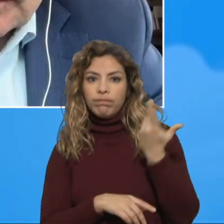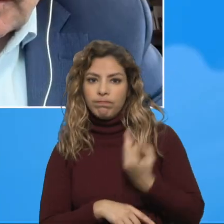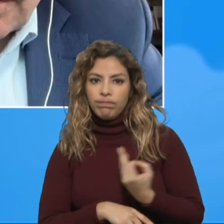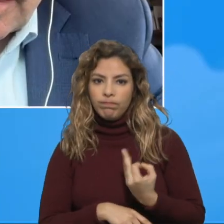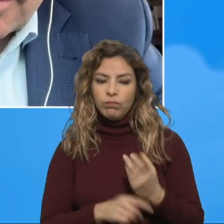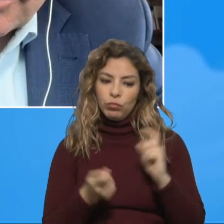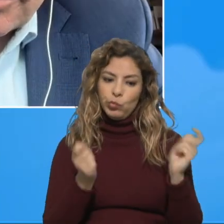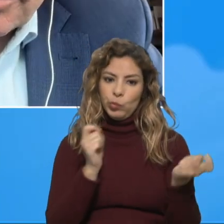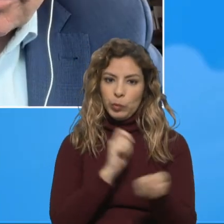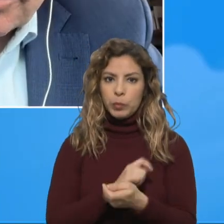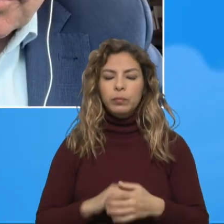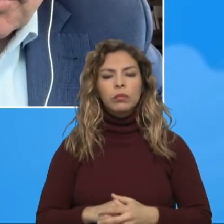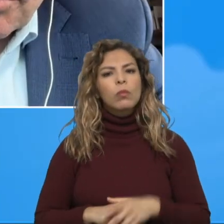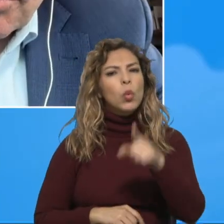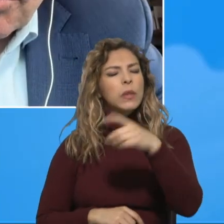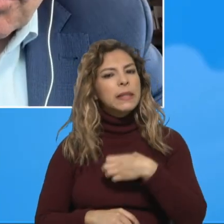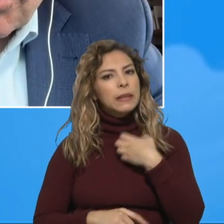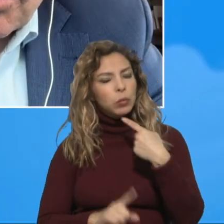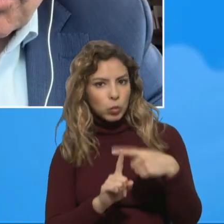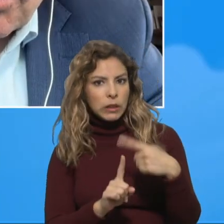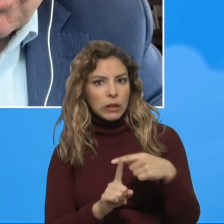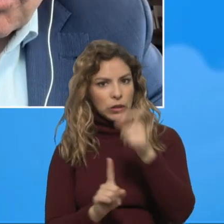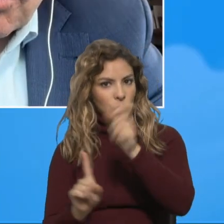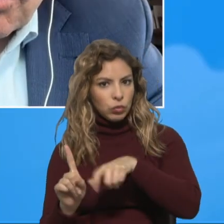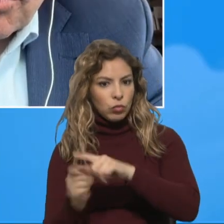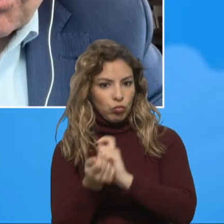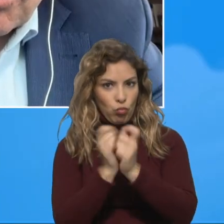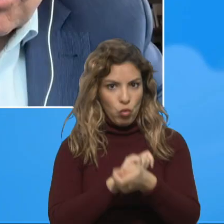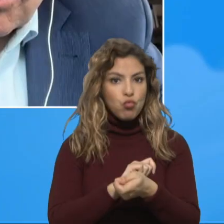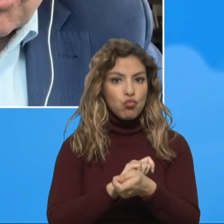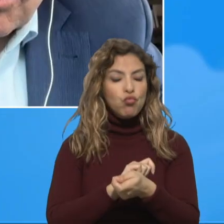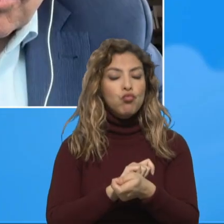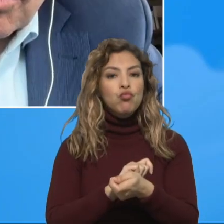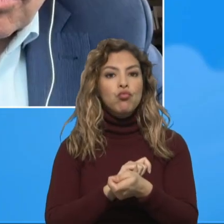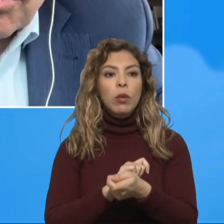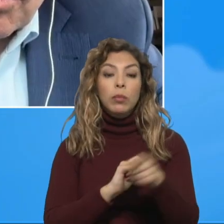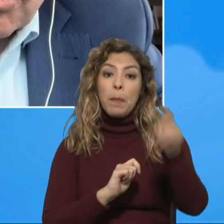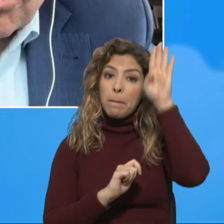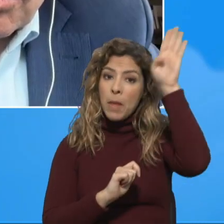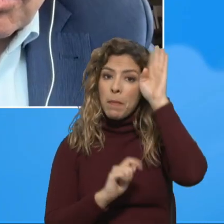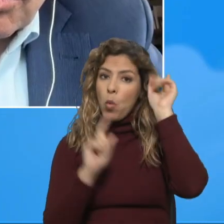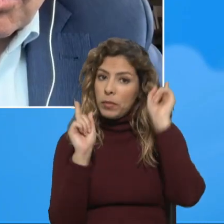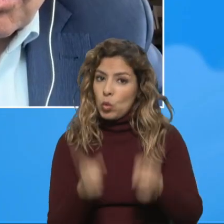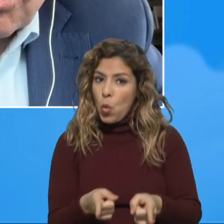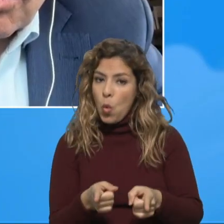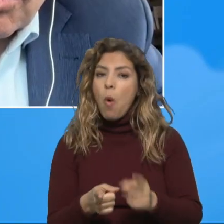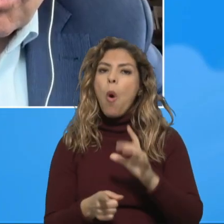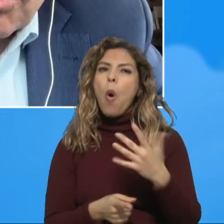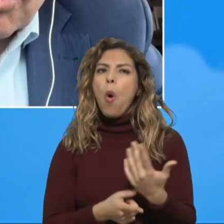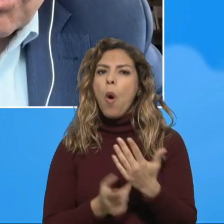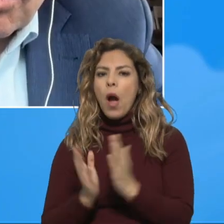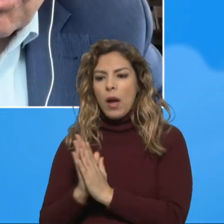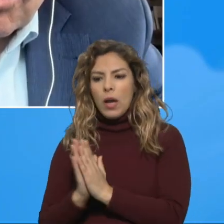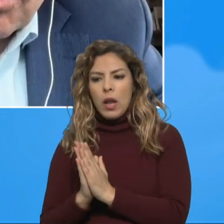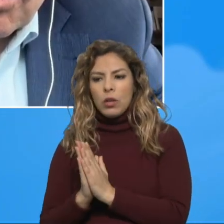Parece-lhe positivo esta mudança, digamos, trazida por Francisco, ou esta escolha da Igreja em conclave há